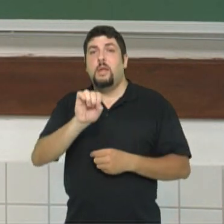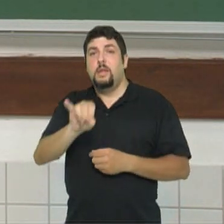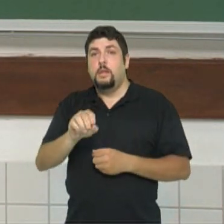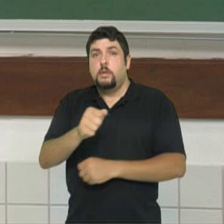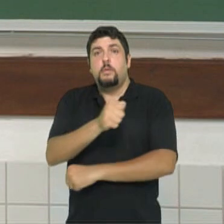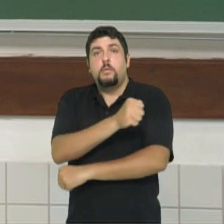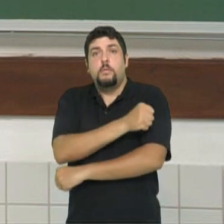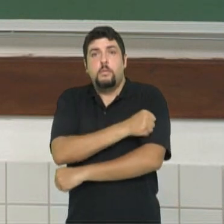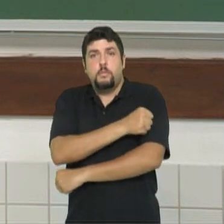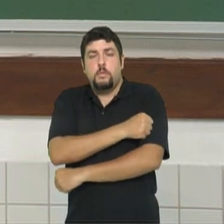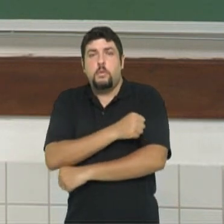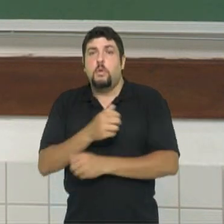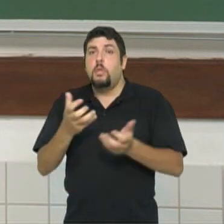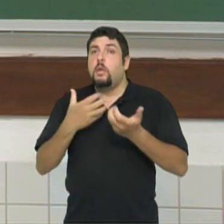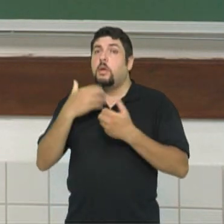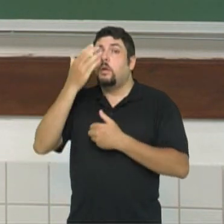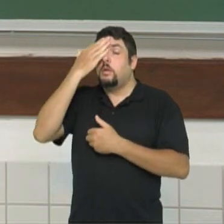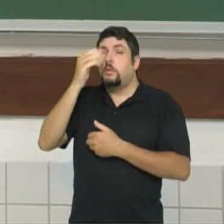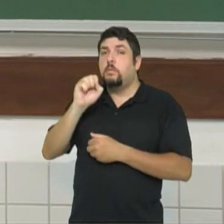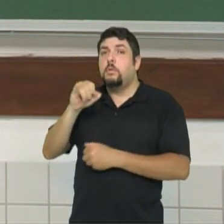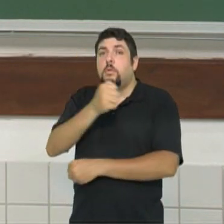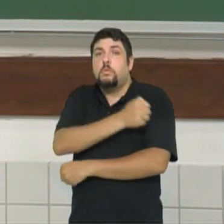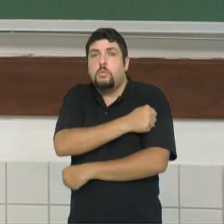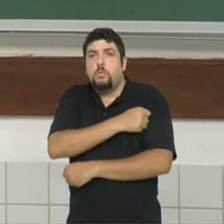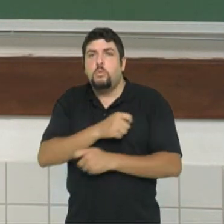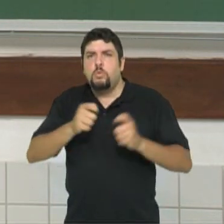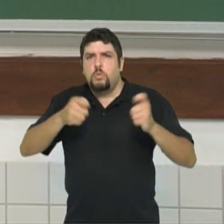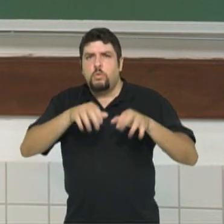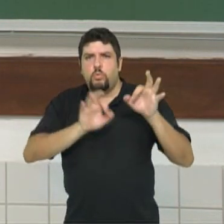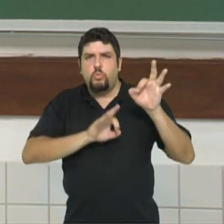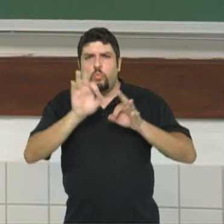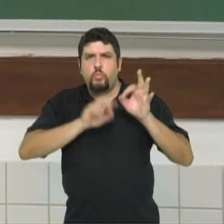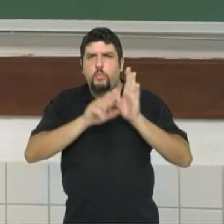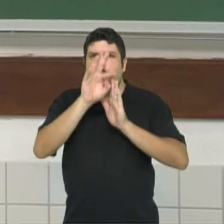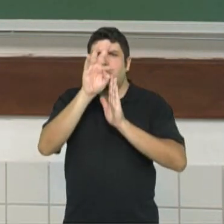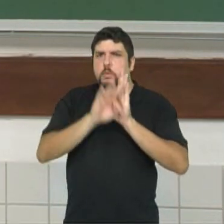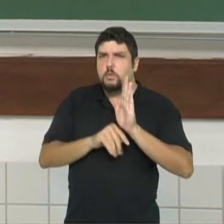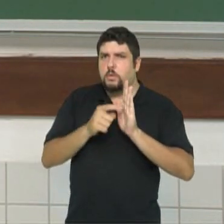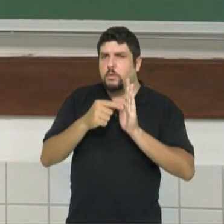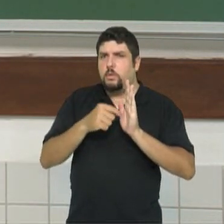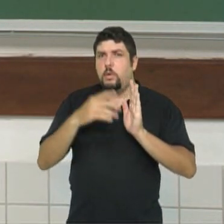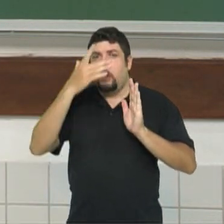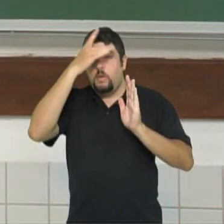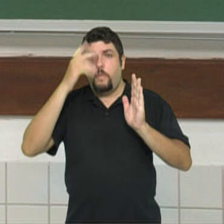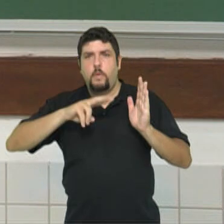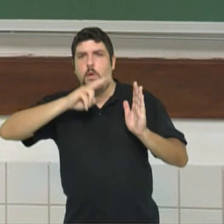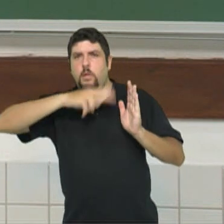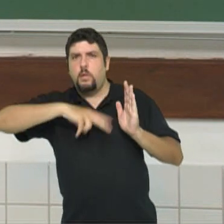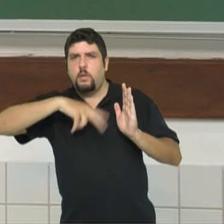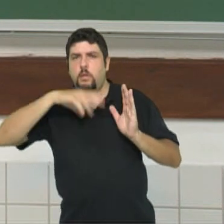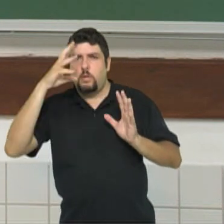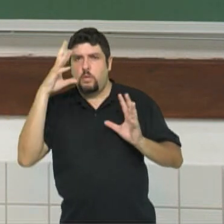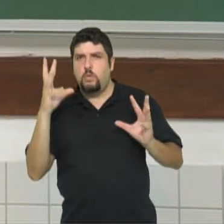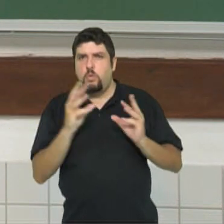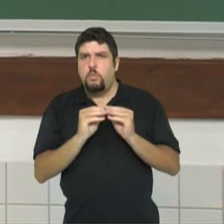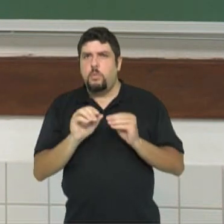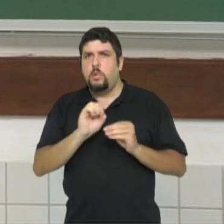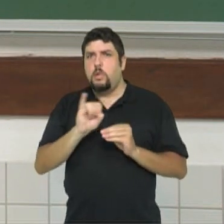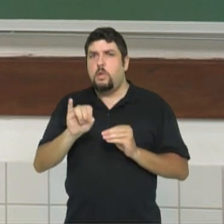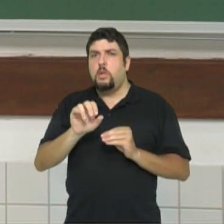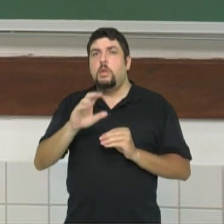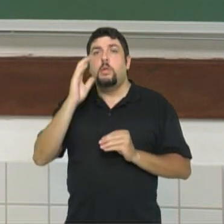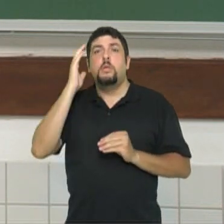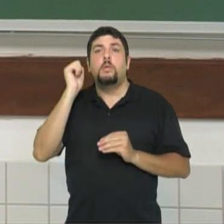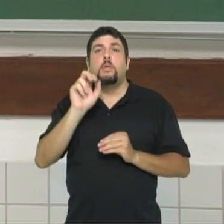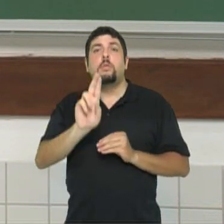consegue organizar o texto de uma forma que a pessoa leia, compreenda, se ele sabe utilizar ali